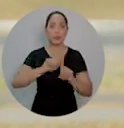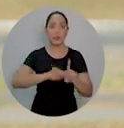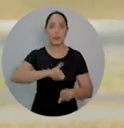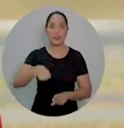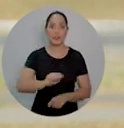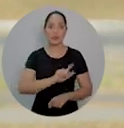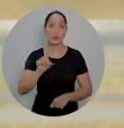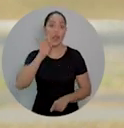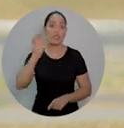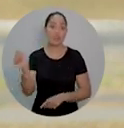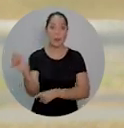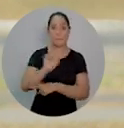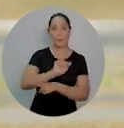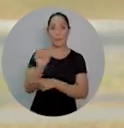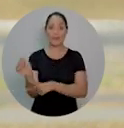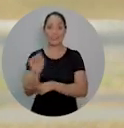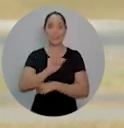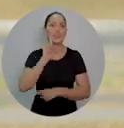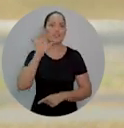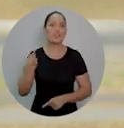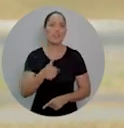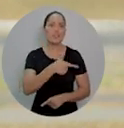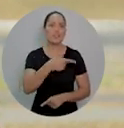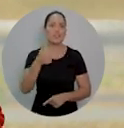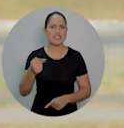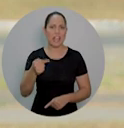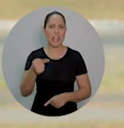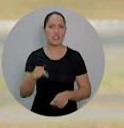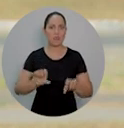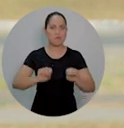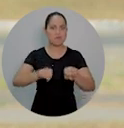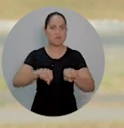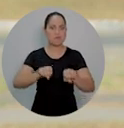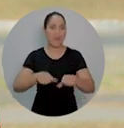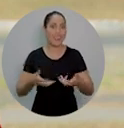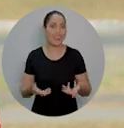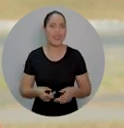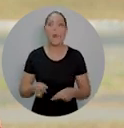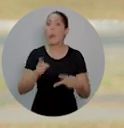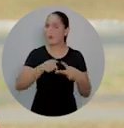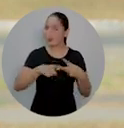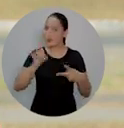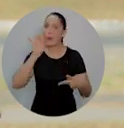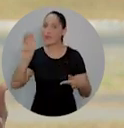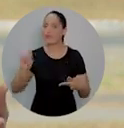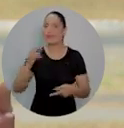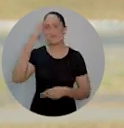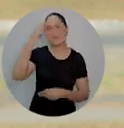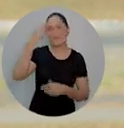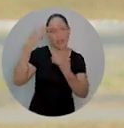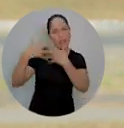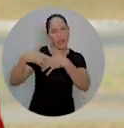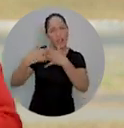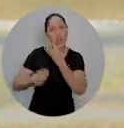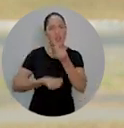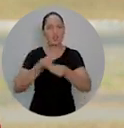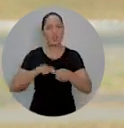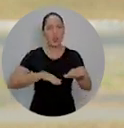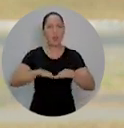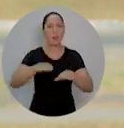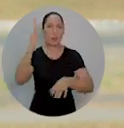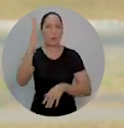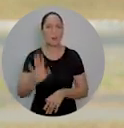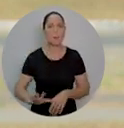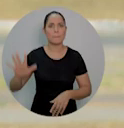julho é comemorado o Dia do Motorista. Já no dia 27 de julho, o Dia do Motociclista. As duas datas levam a refletir a situação do